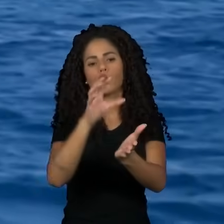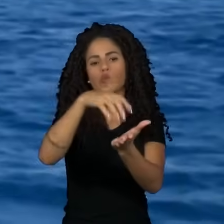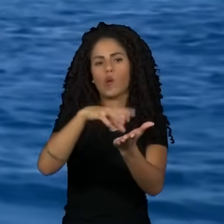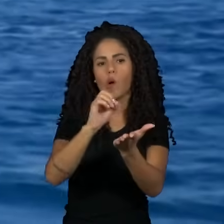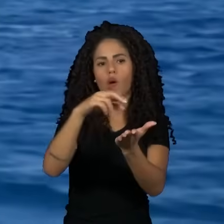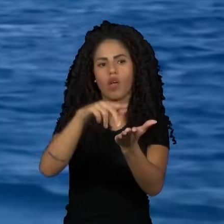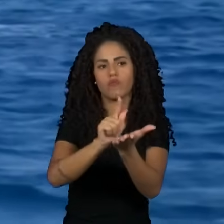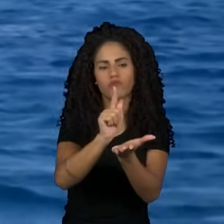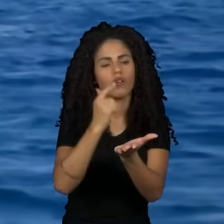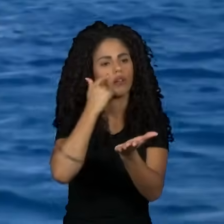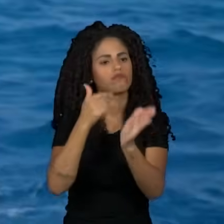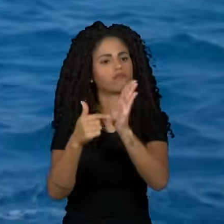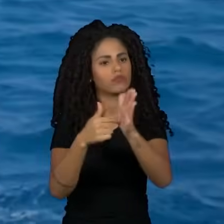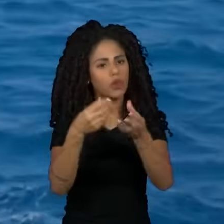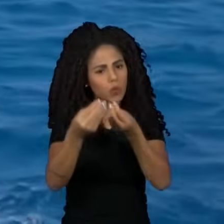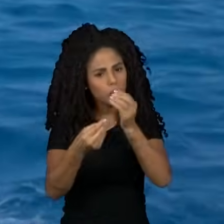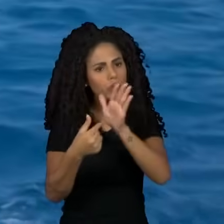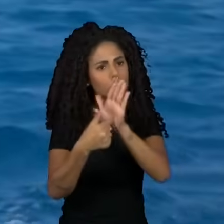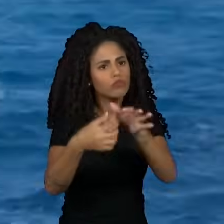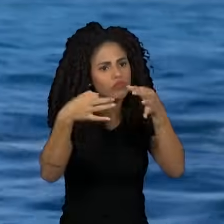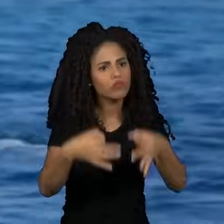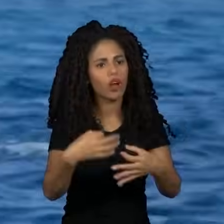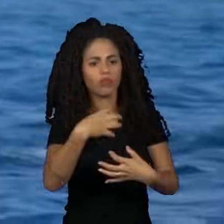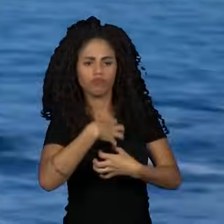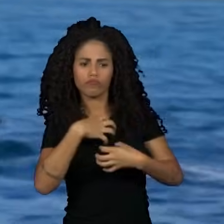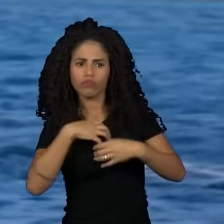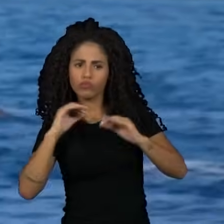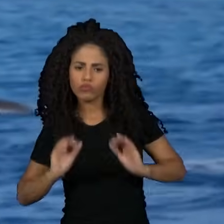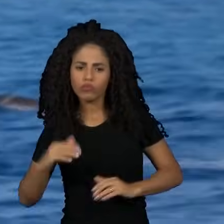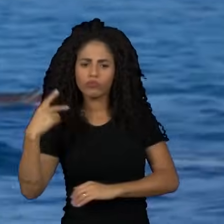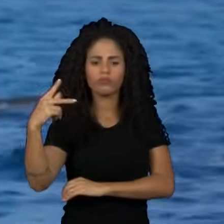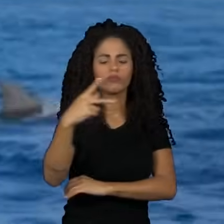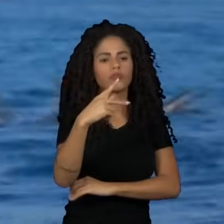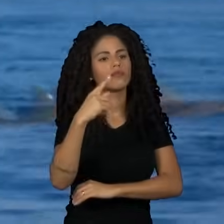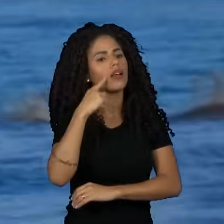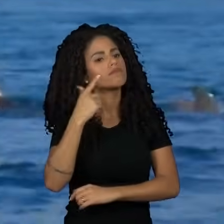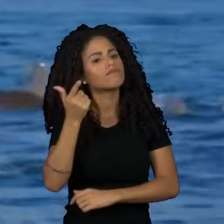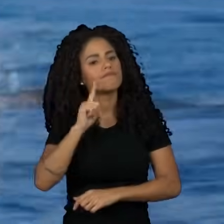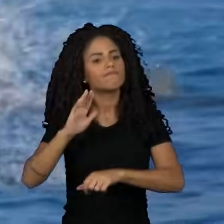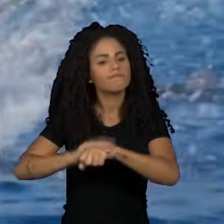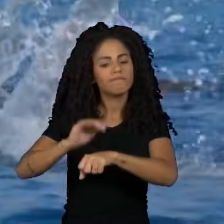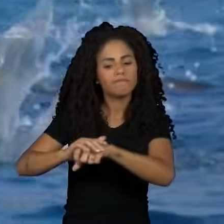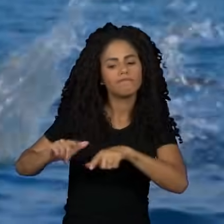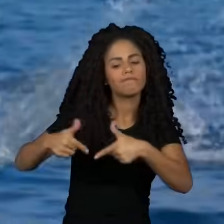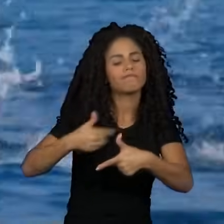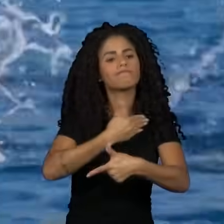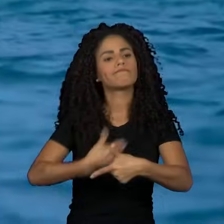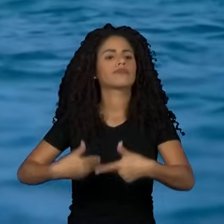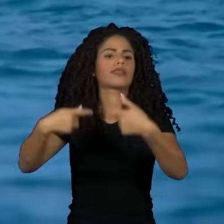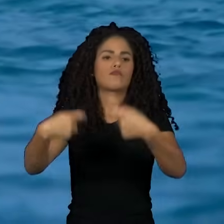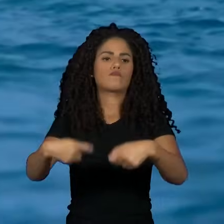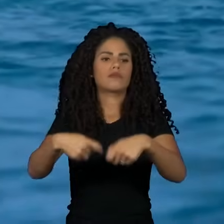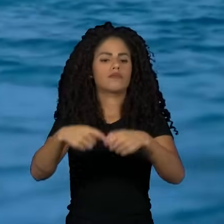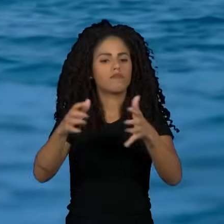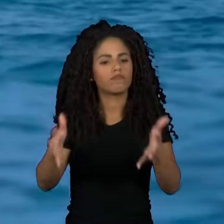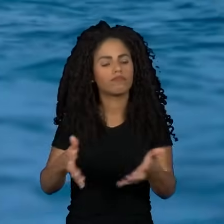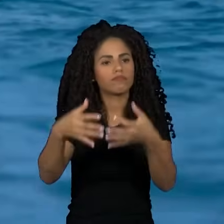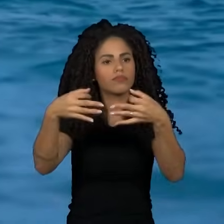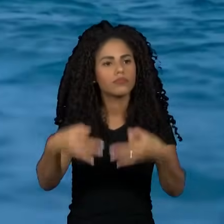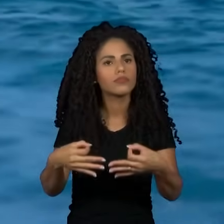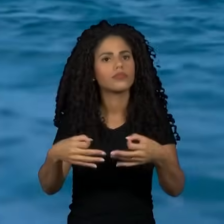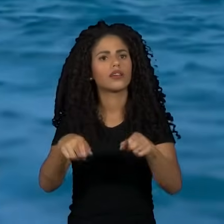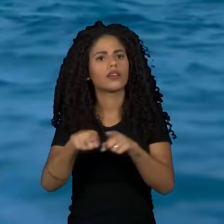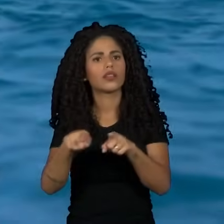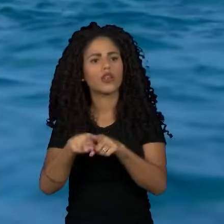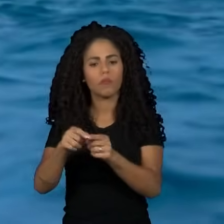animal, entender como é que ele funciona aqui, como é que é o seu comportamento, para que a gente consiga gerar políticas públicas, justamente dessas questões dos ordenamentos, essas questões de rota